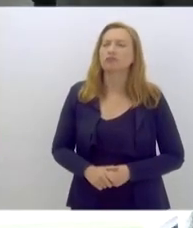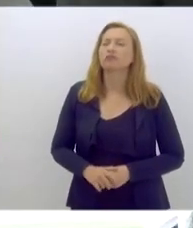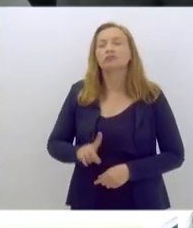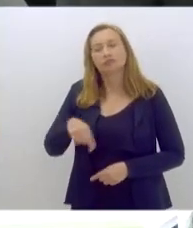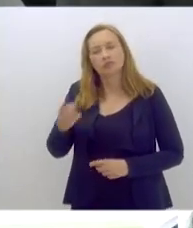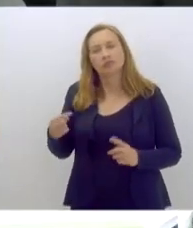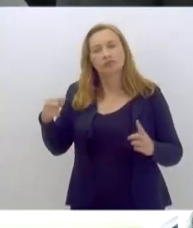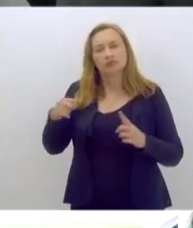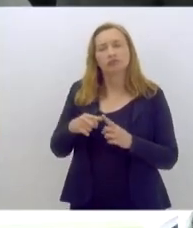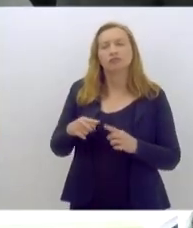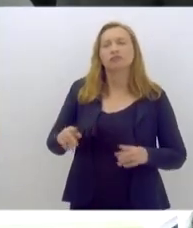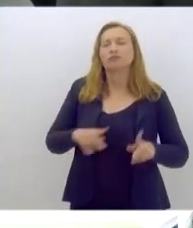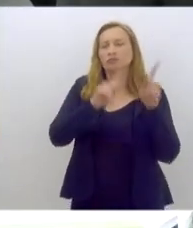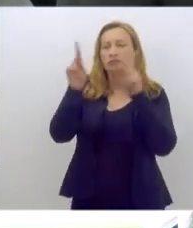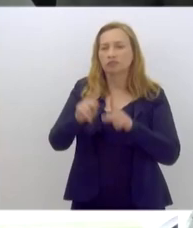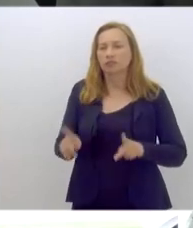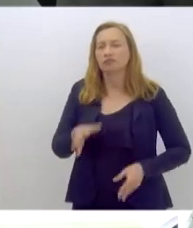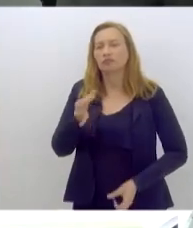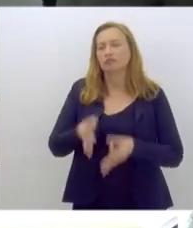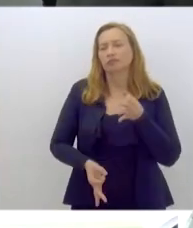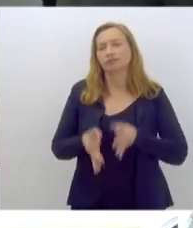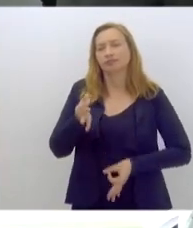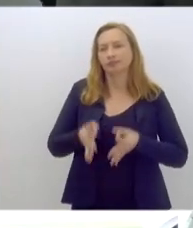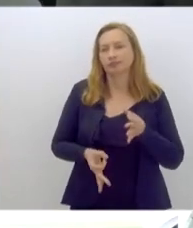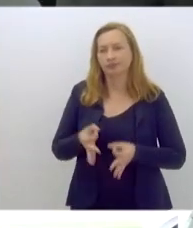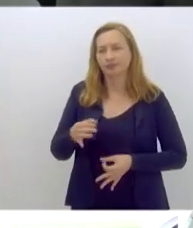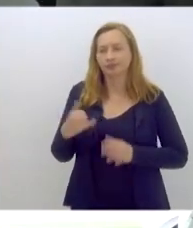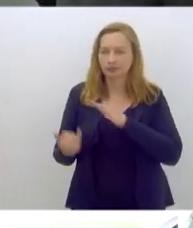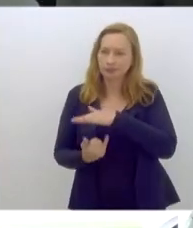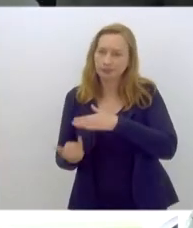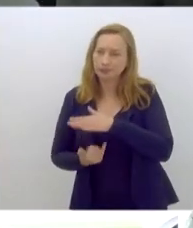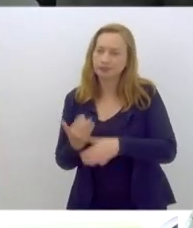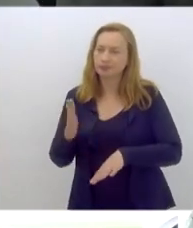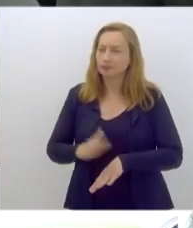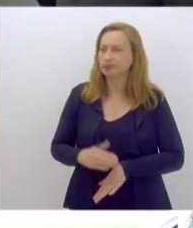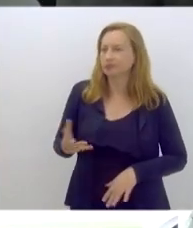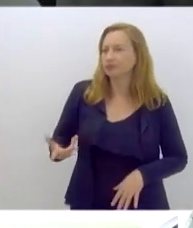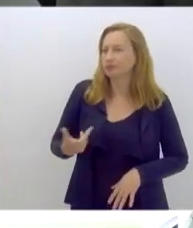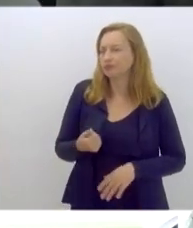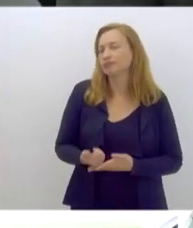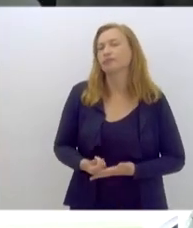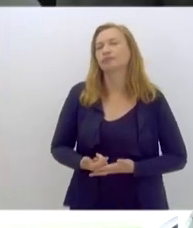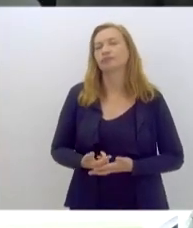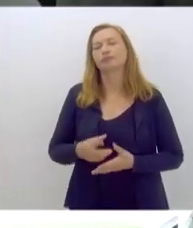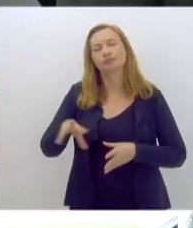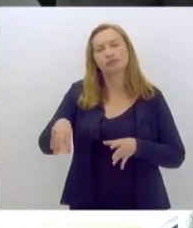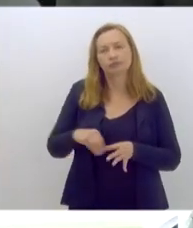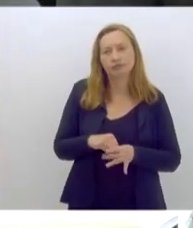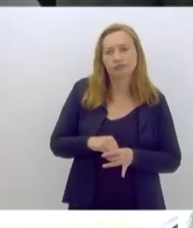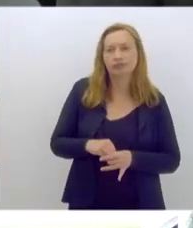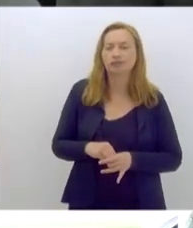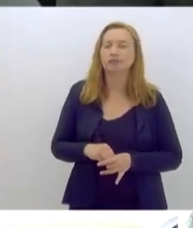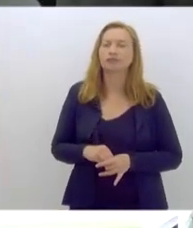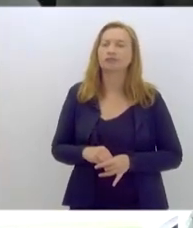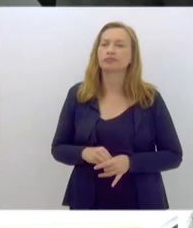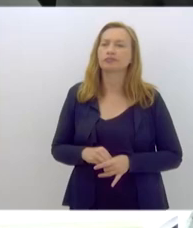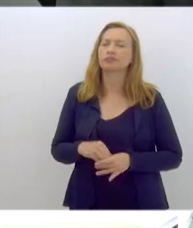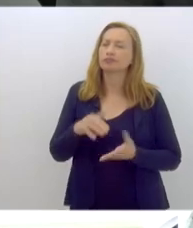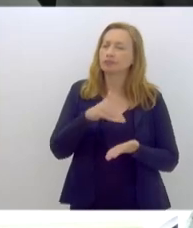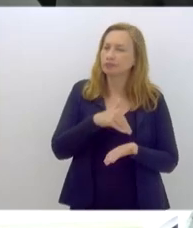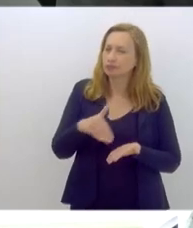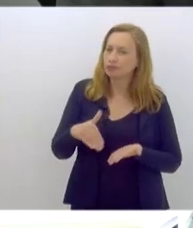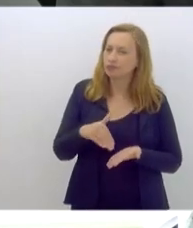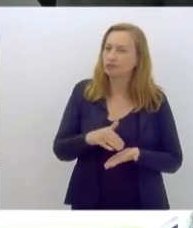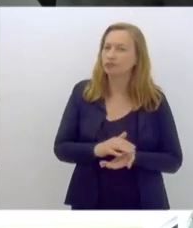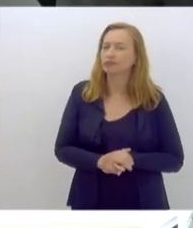pais e justiça e a instituições mais eficazes né a gente tem dentro do guarda-chuva dessa secretaria